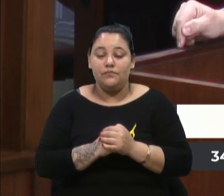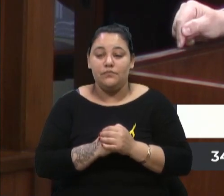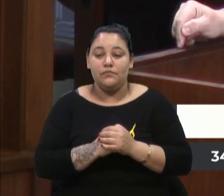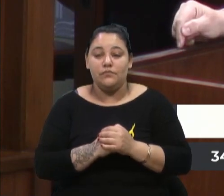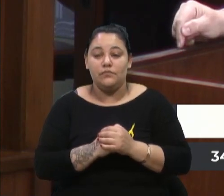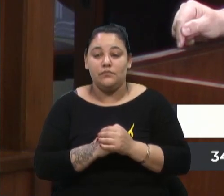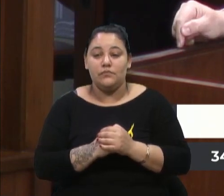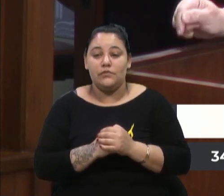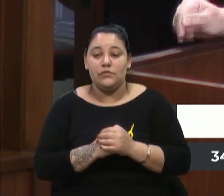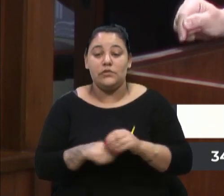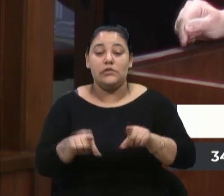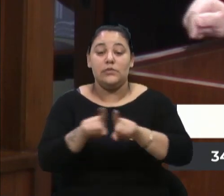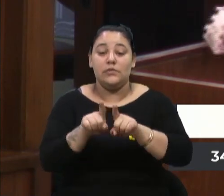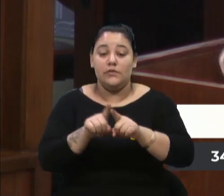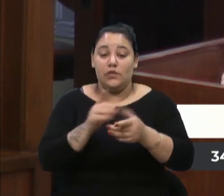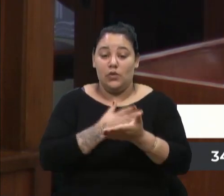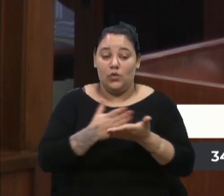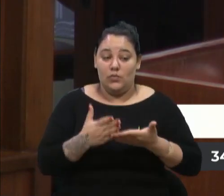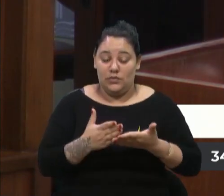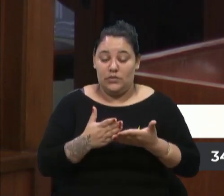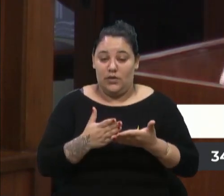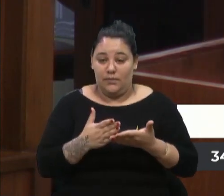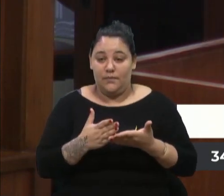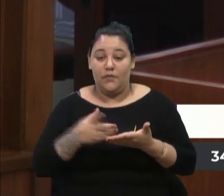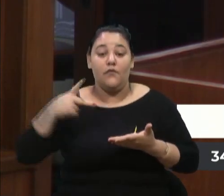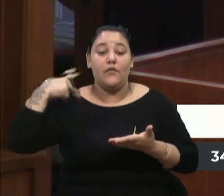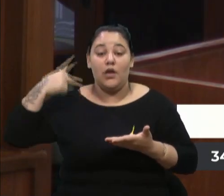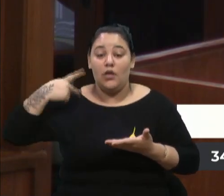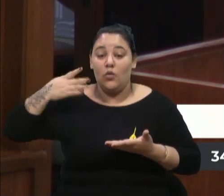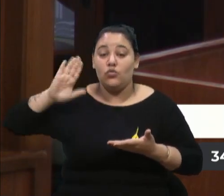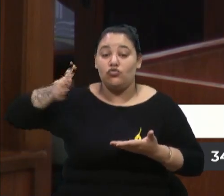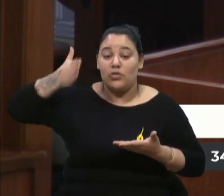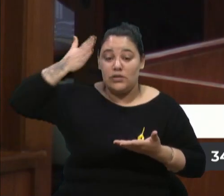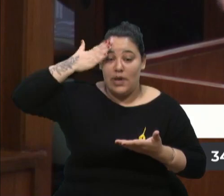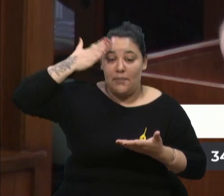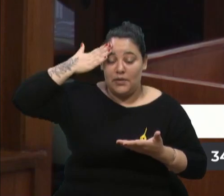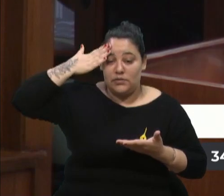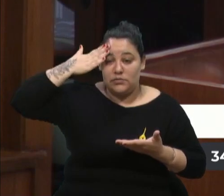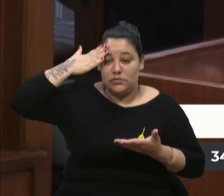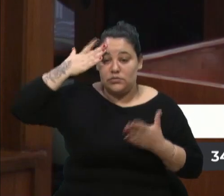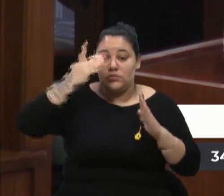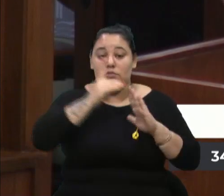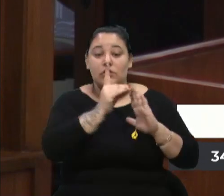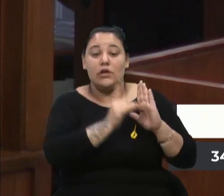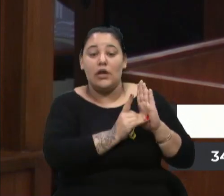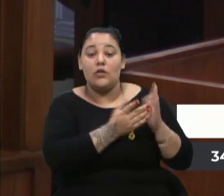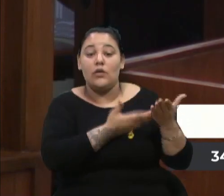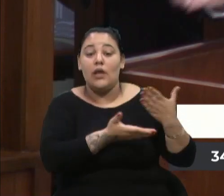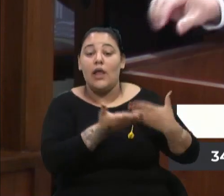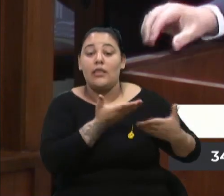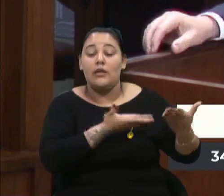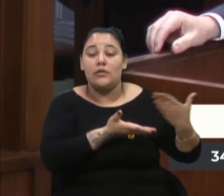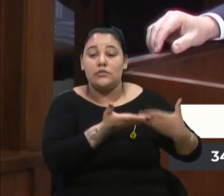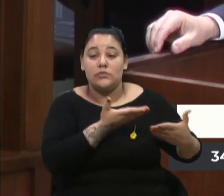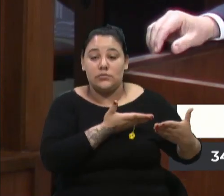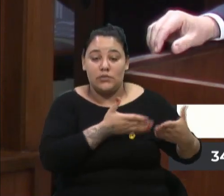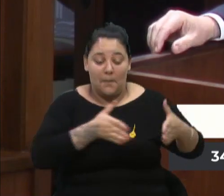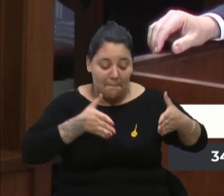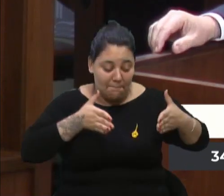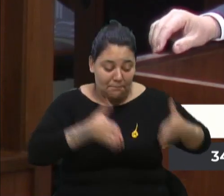breve, e é de conhecimento dos vereadores, o decreto que vai tratar sobre o tema das